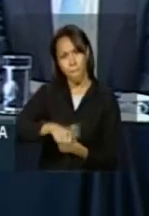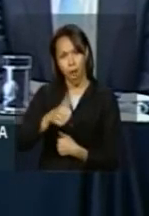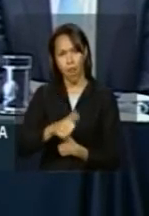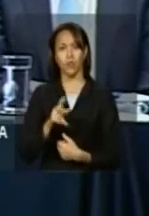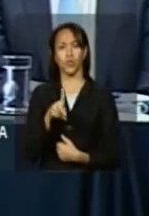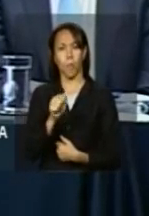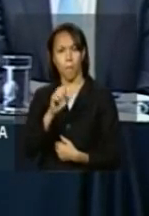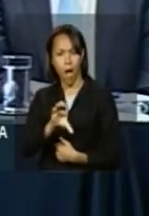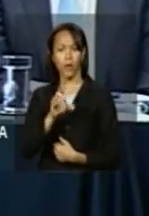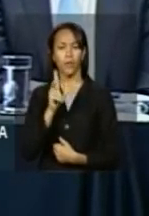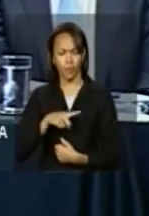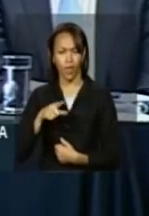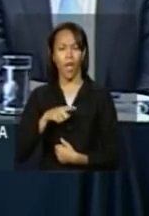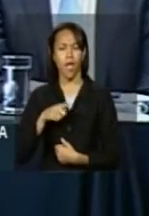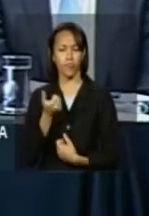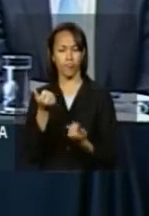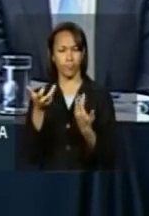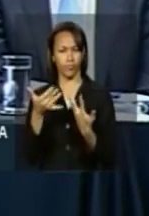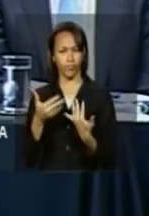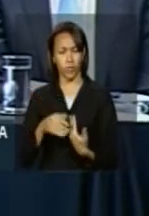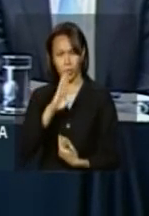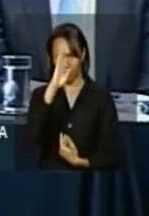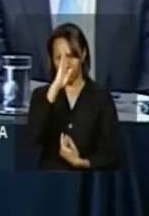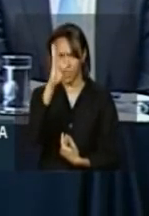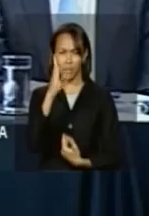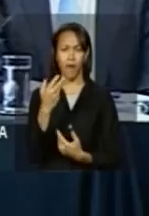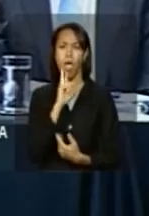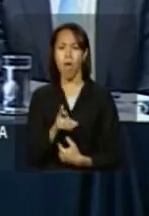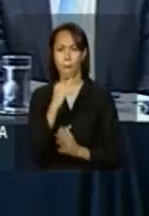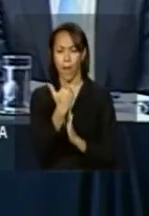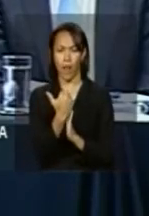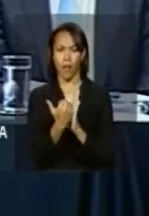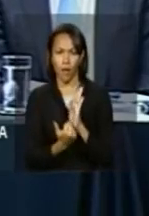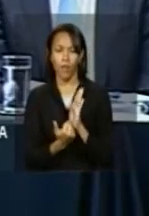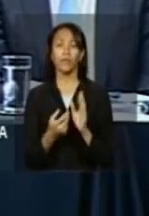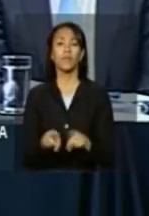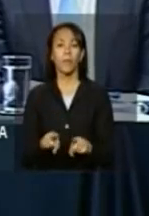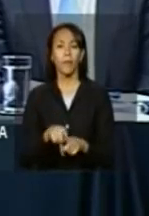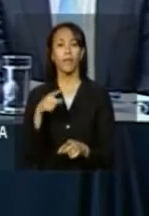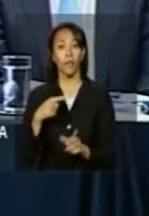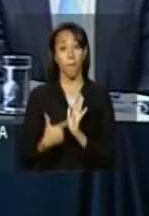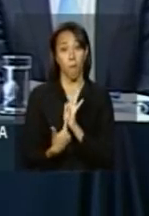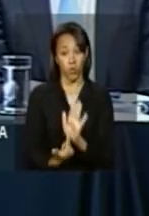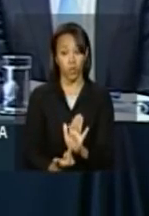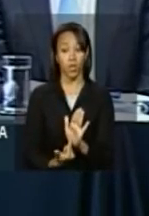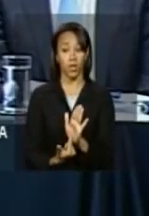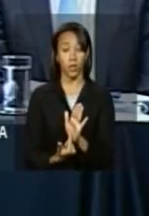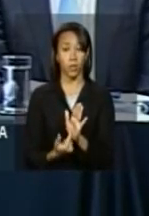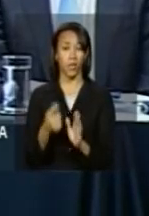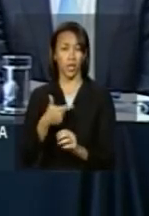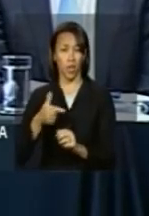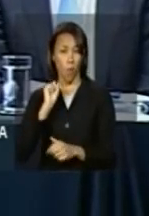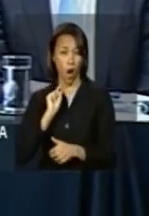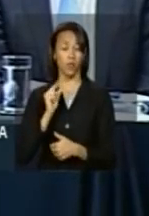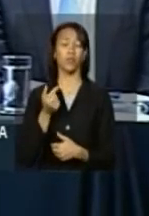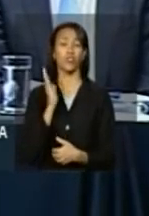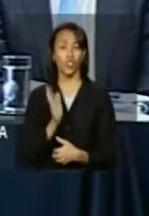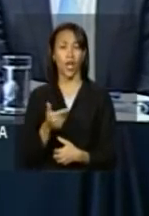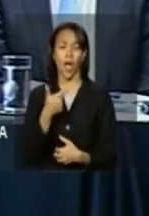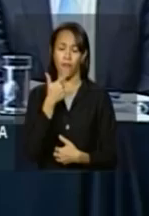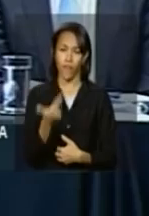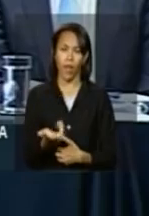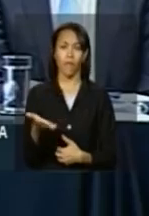a apresentação tradicional dos principais resultados, a apresentação que eu tradicionalmente fazia aqui